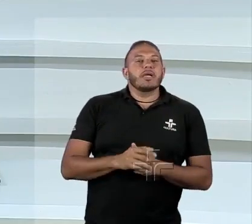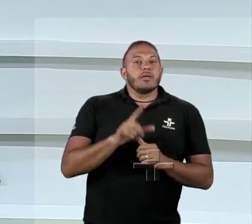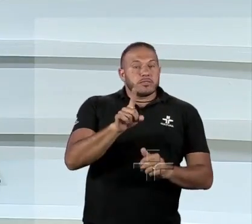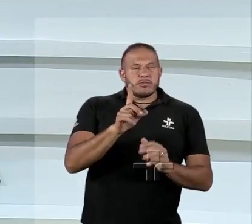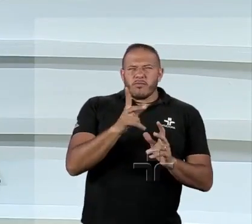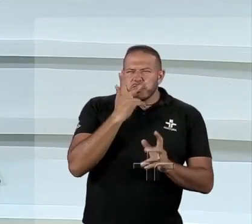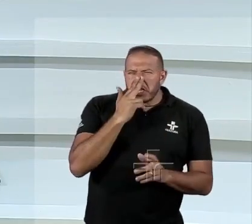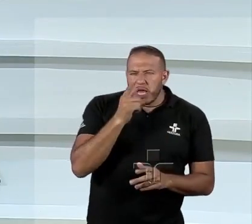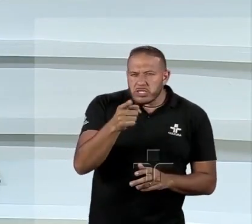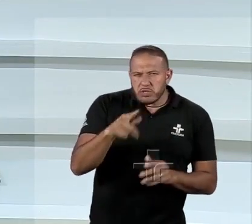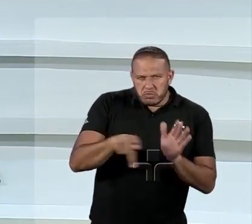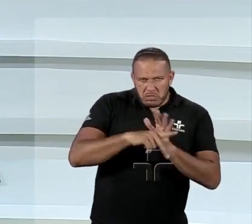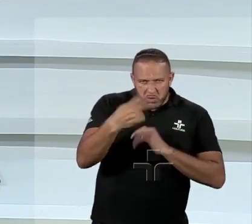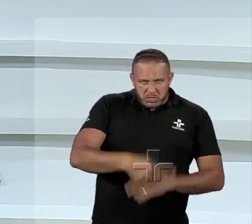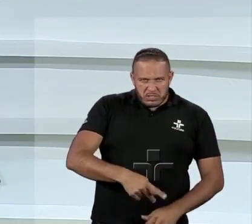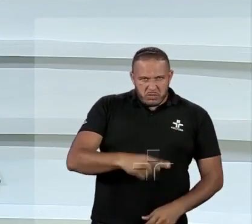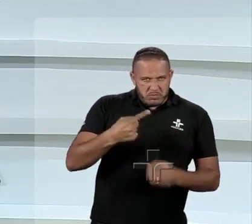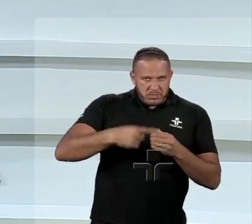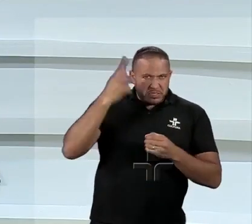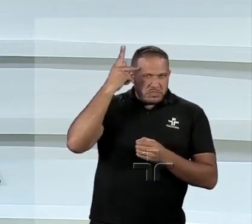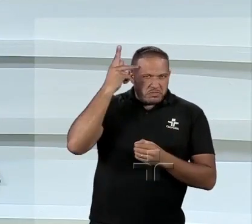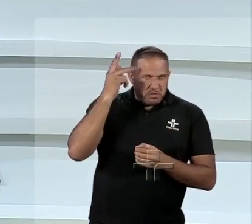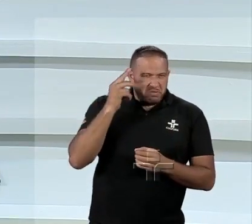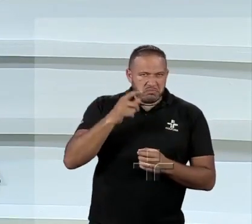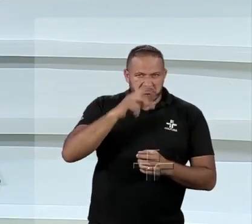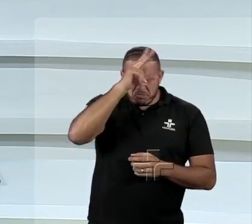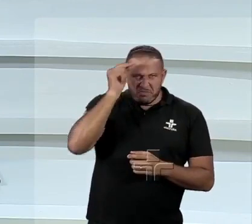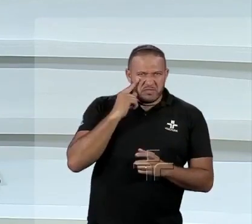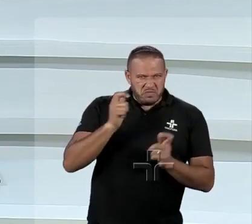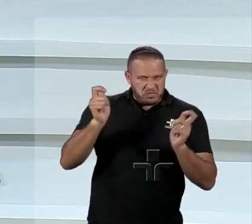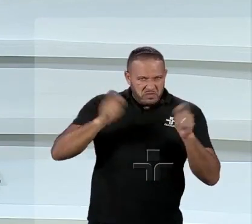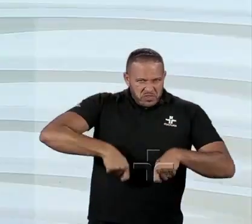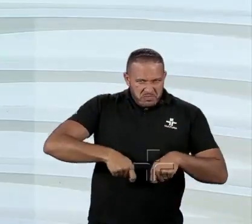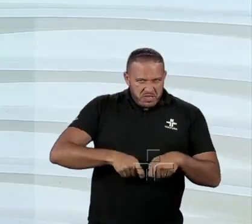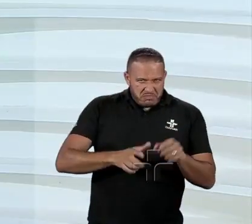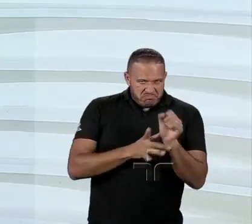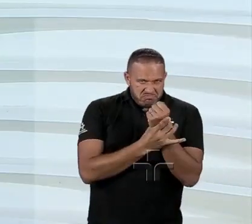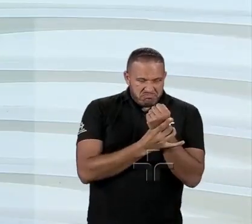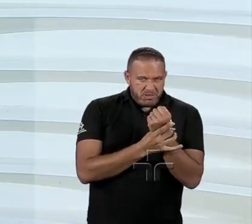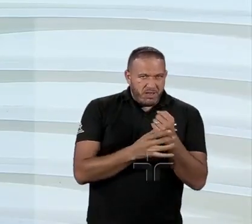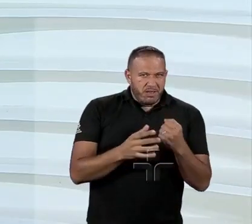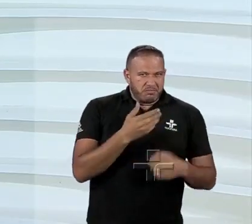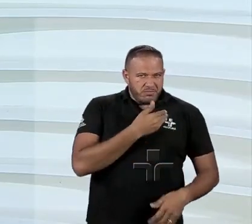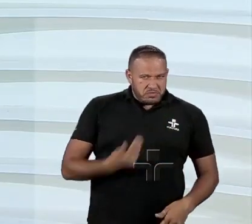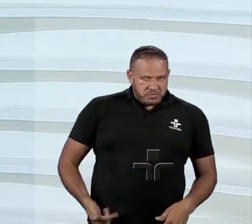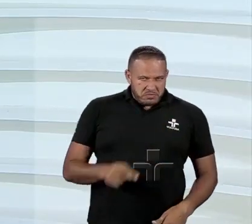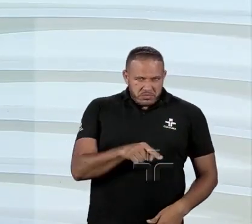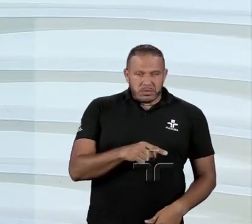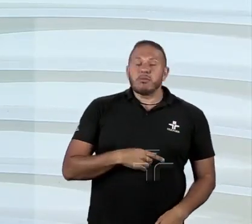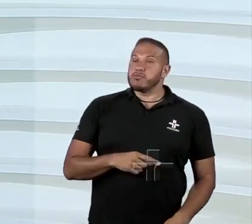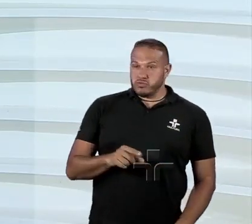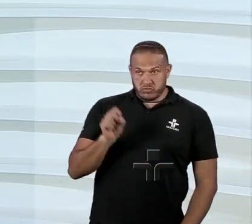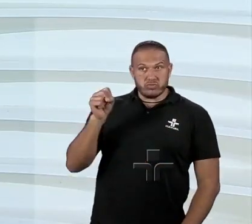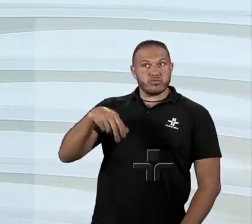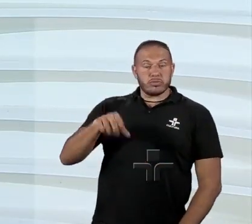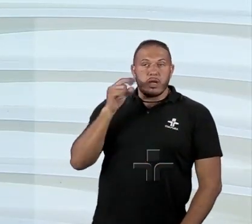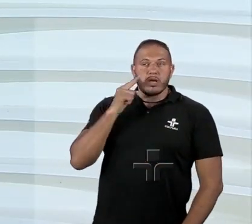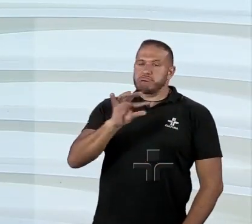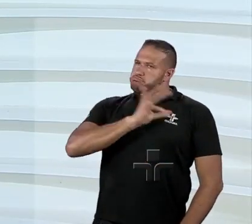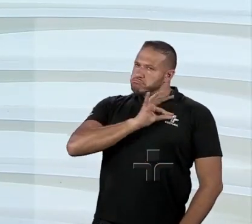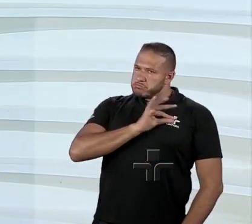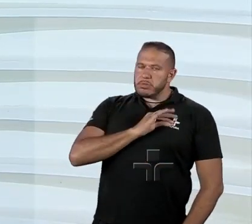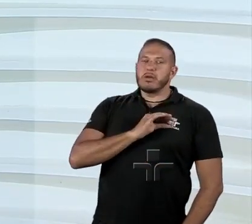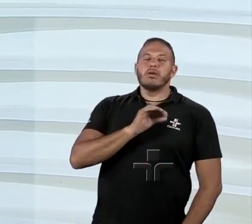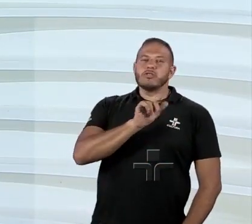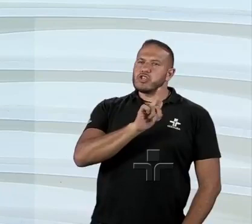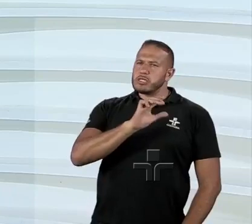foi feito no município foi suficiente para o momento em relação à segurança? Foi. Os guardas civis metropolitanos se sentiram